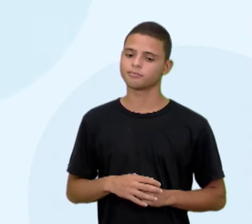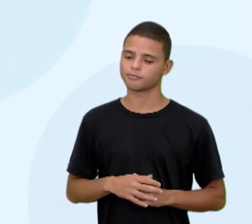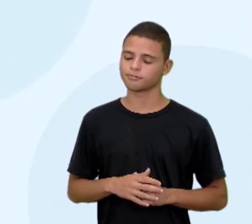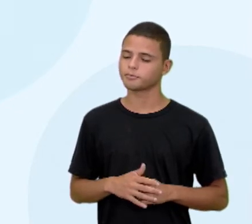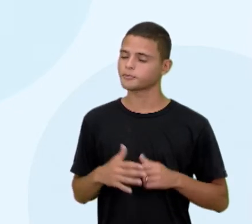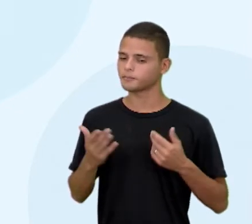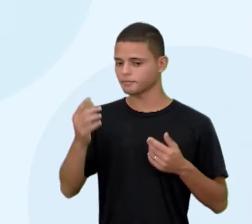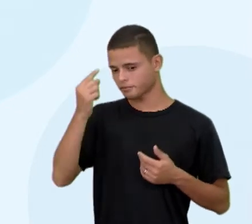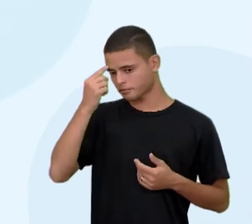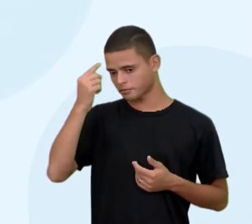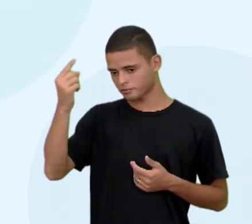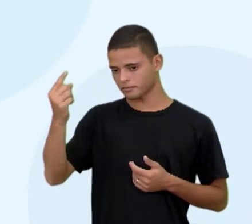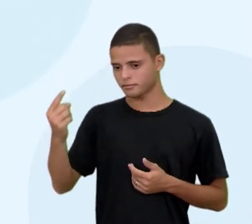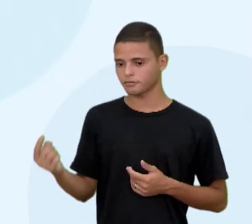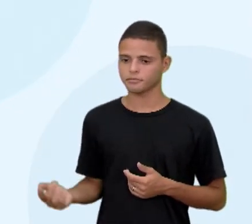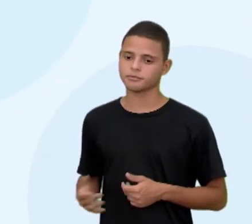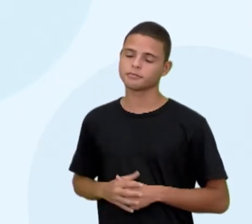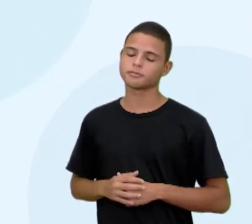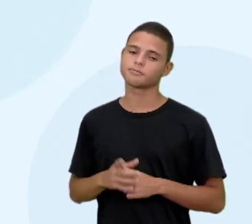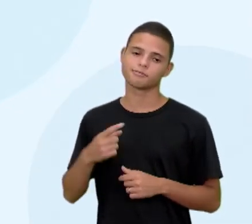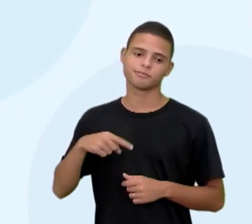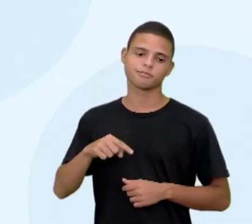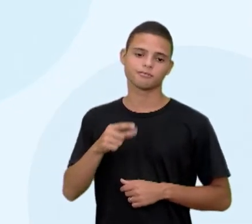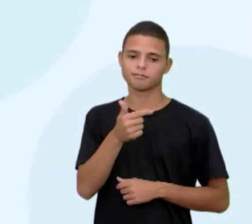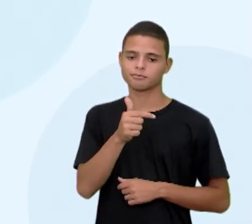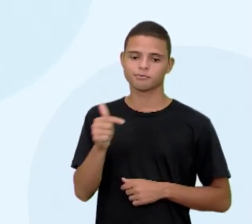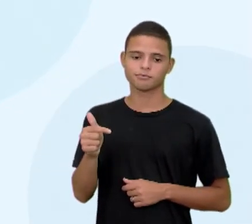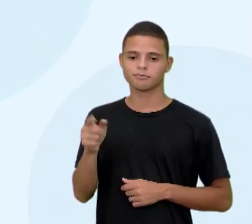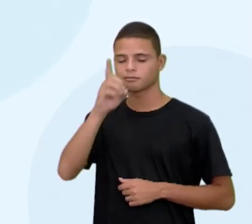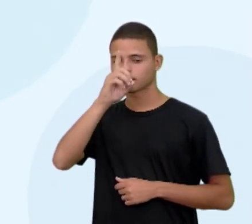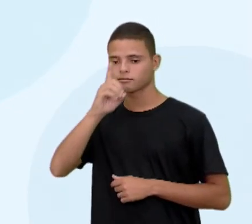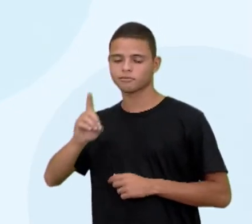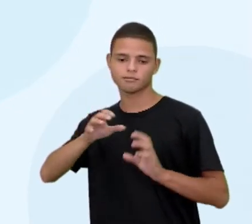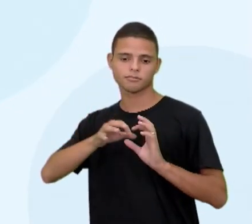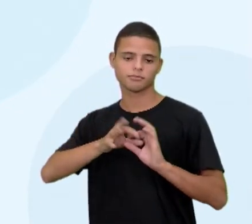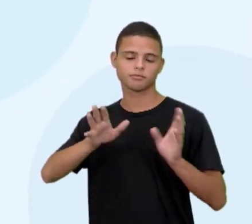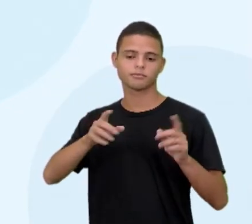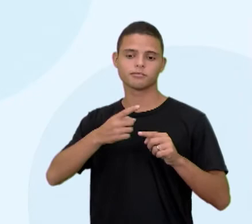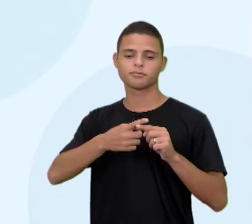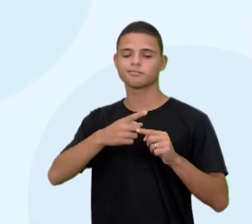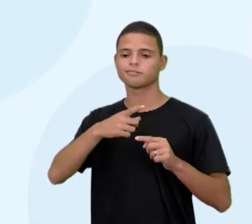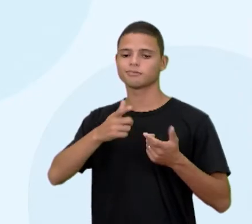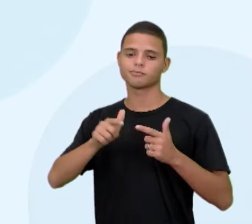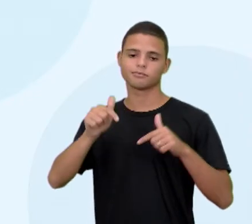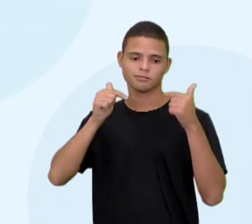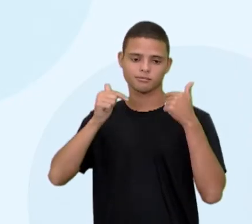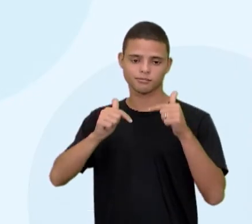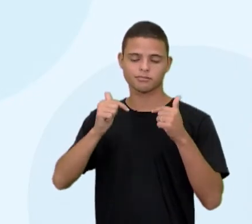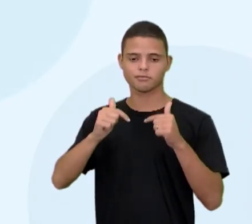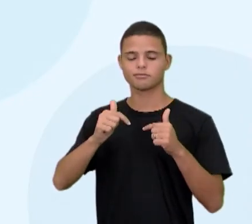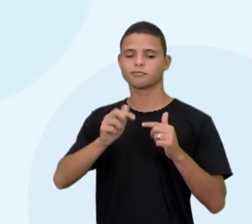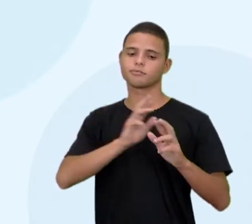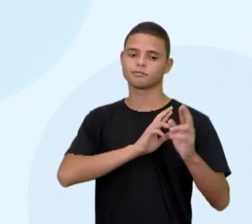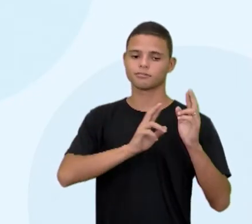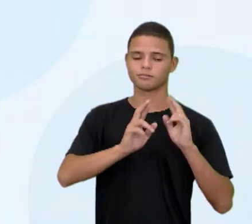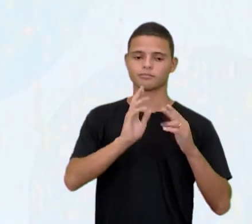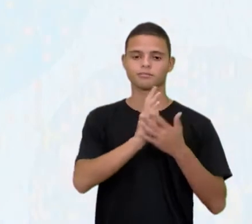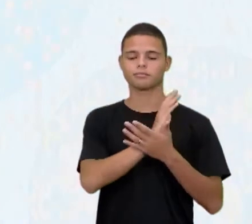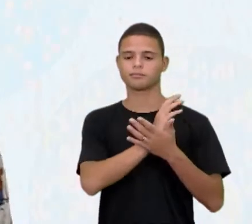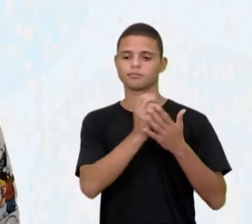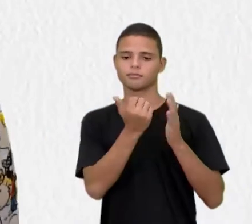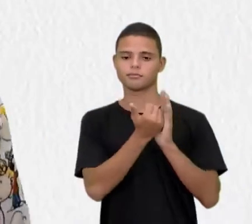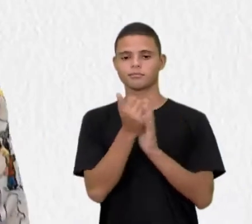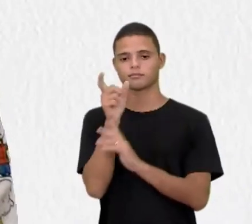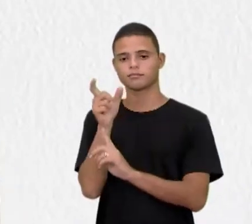aula anterior, nós não temos aqui tantos direitos autorais livres, né? Porque os memes são associados à questão de marcas, personalidades,